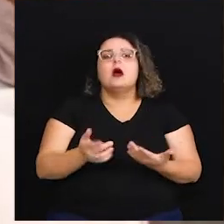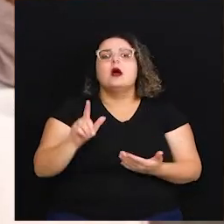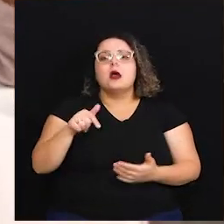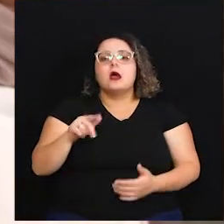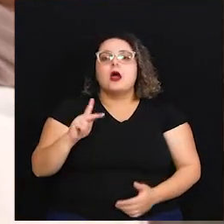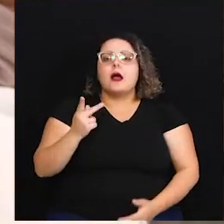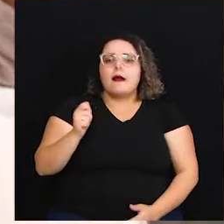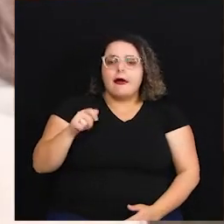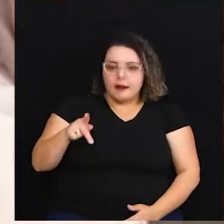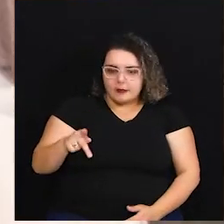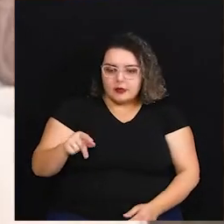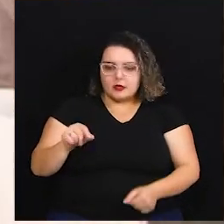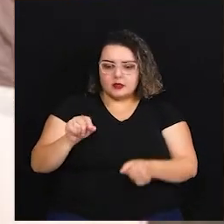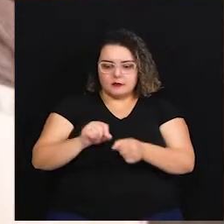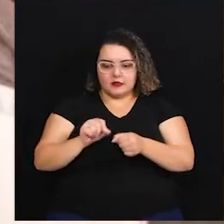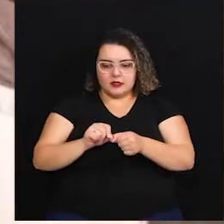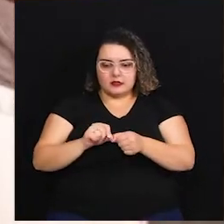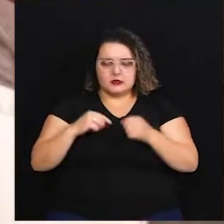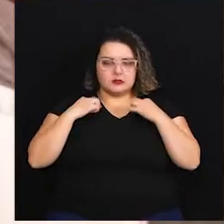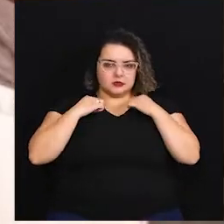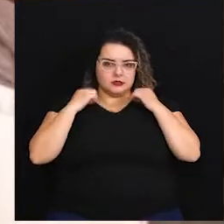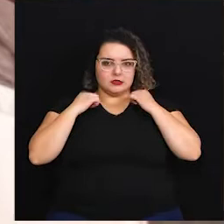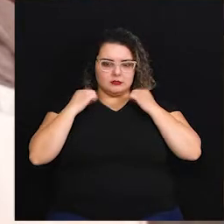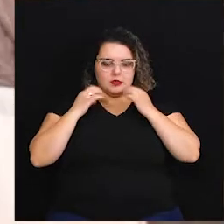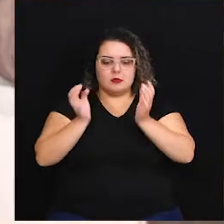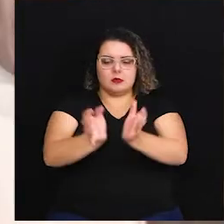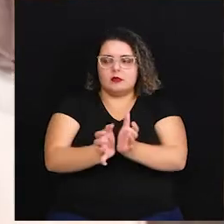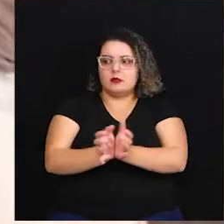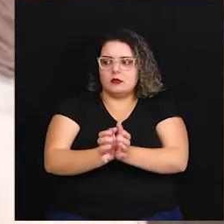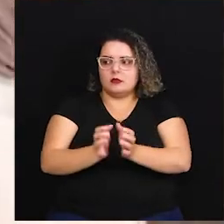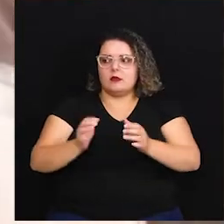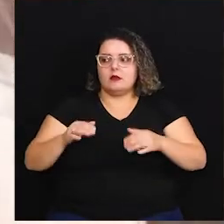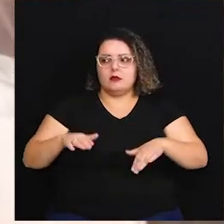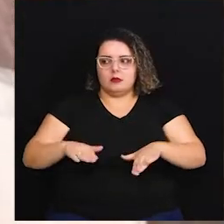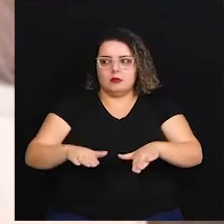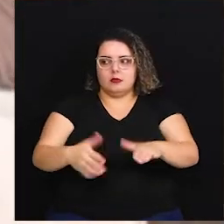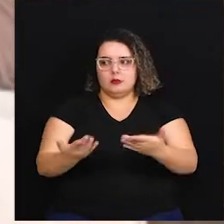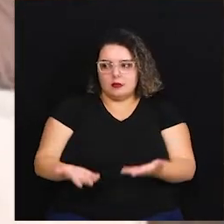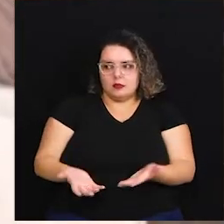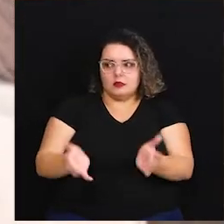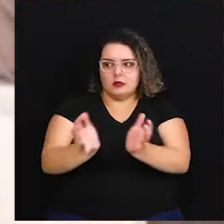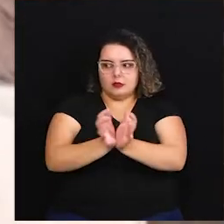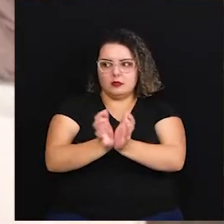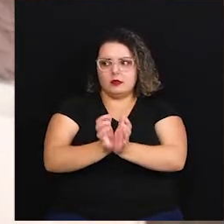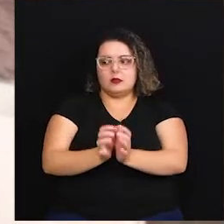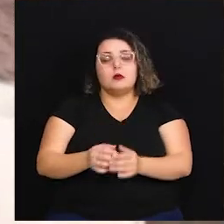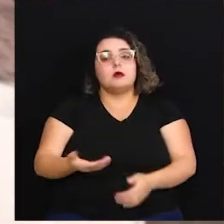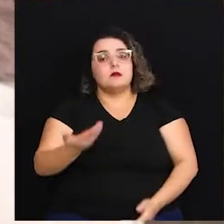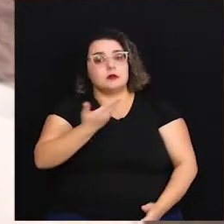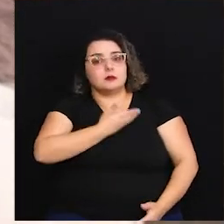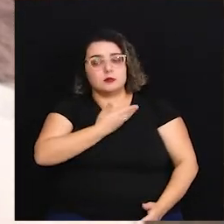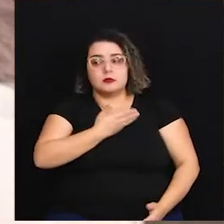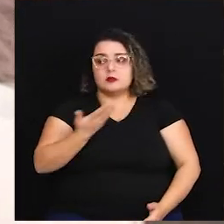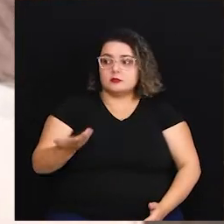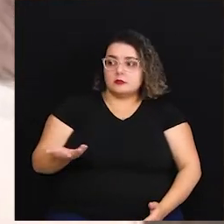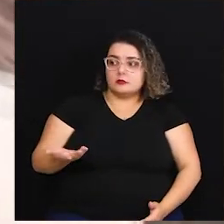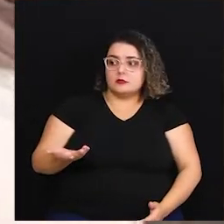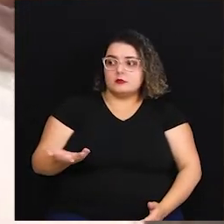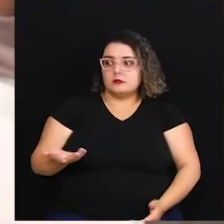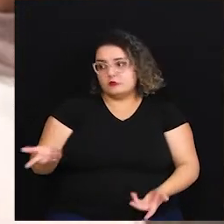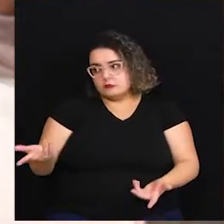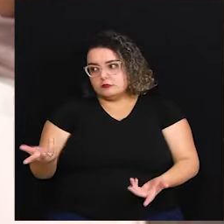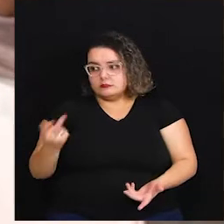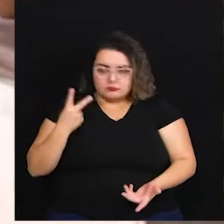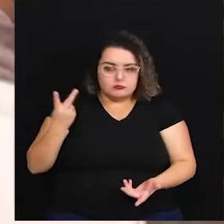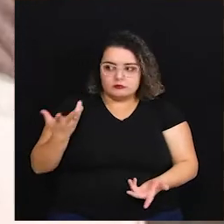onde ele mesmo fazia as camisetas para esse grupo. Né? Então ele pegava, ele produzia para esses grupos, produzia para esses amigos, aí ele